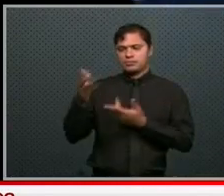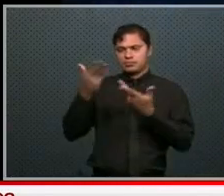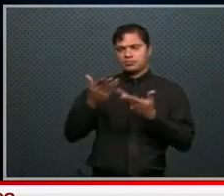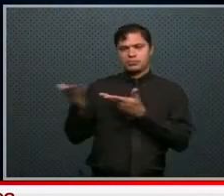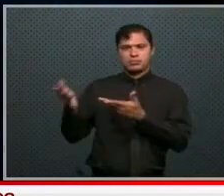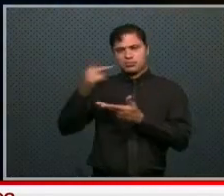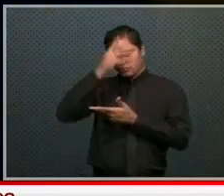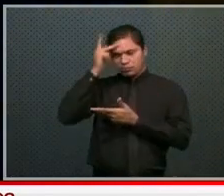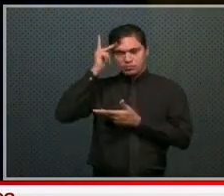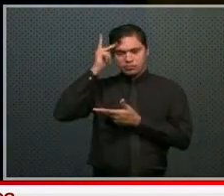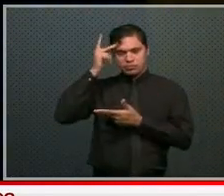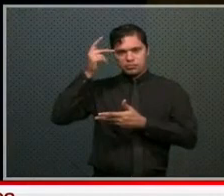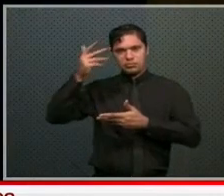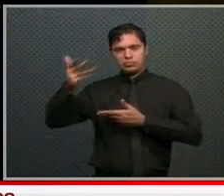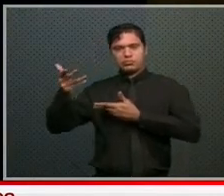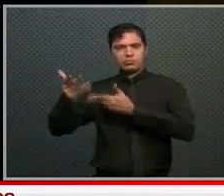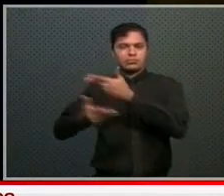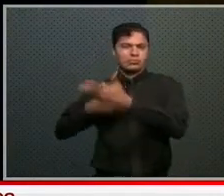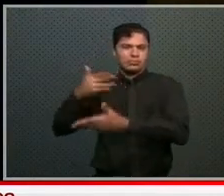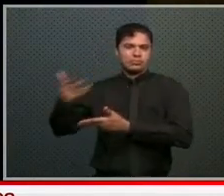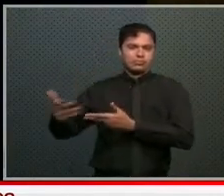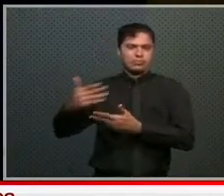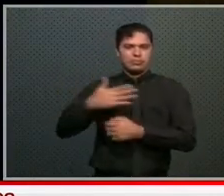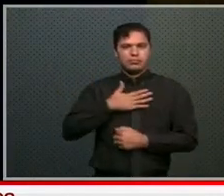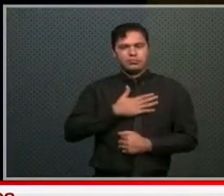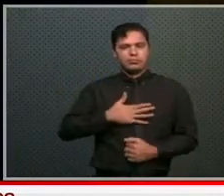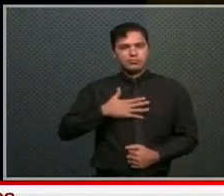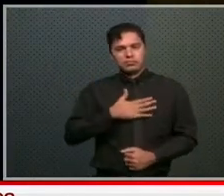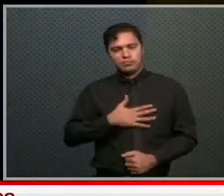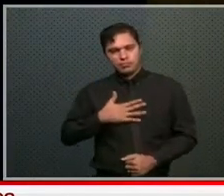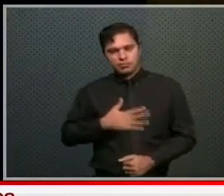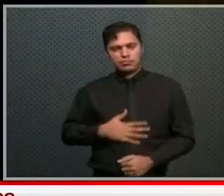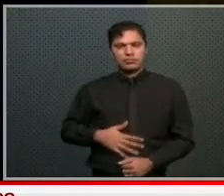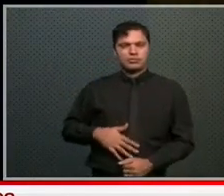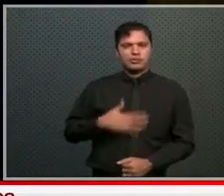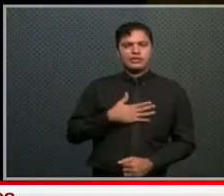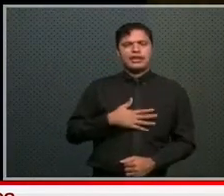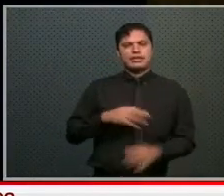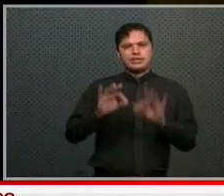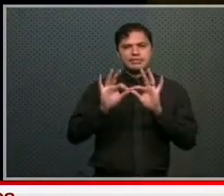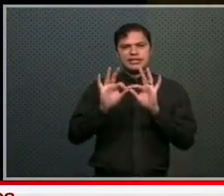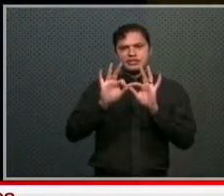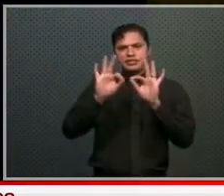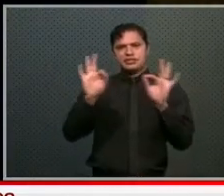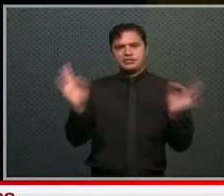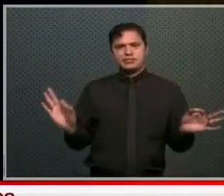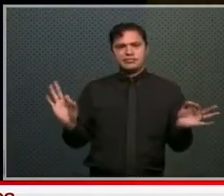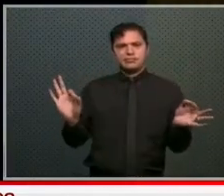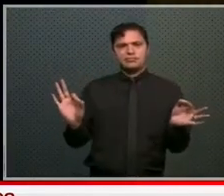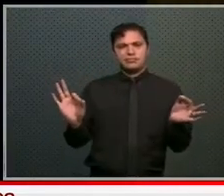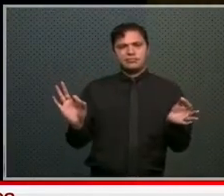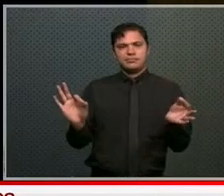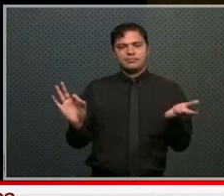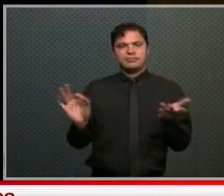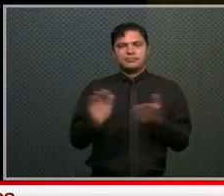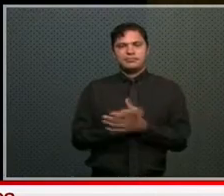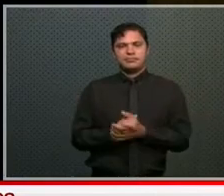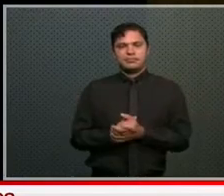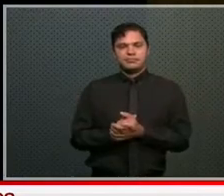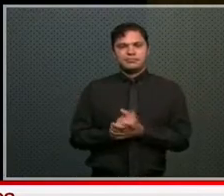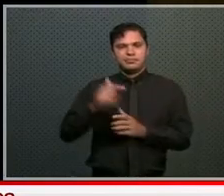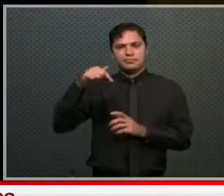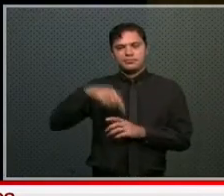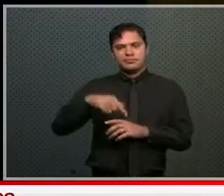transfiro E compartilhe com muita satisfação com muita humildade esse momento especial desta homenagem